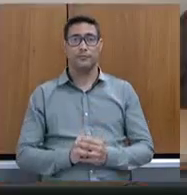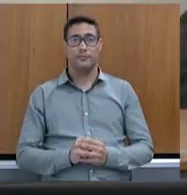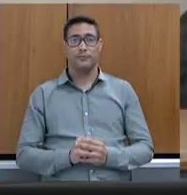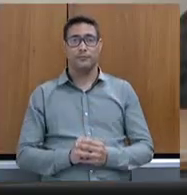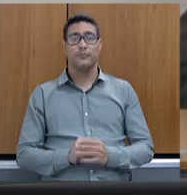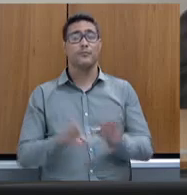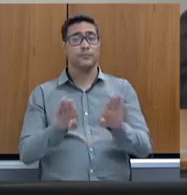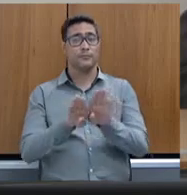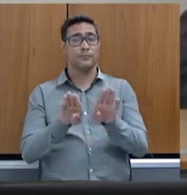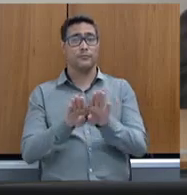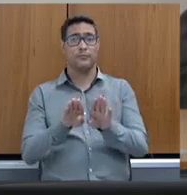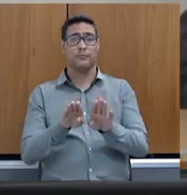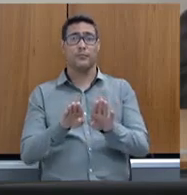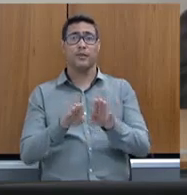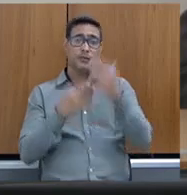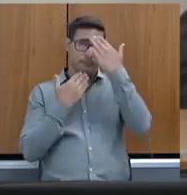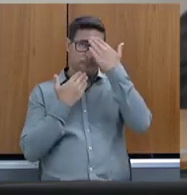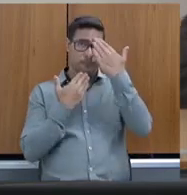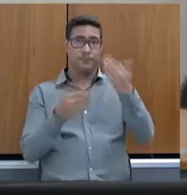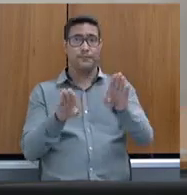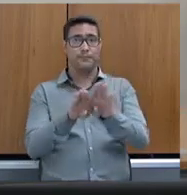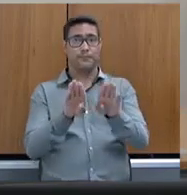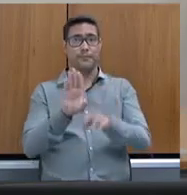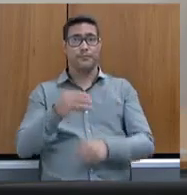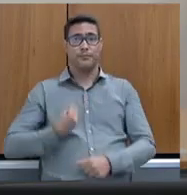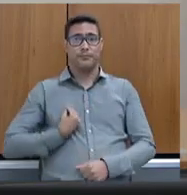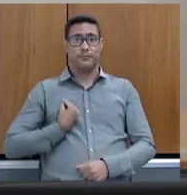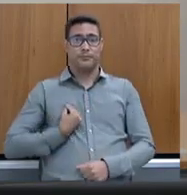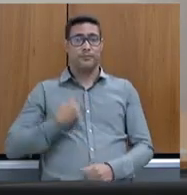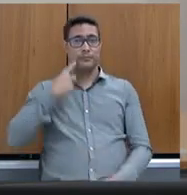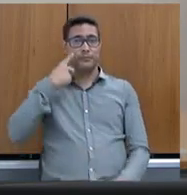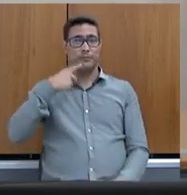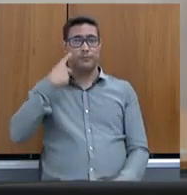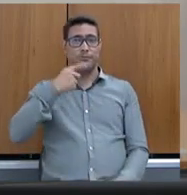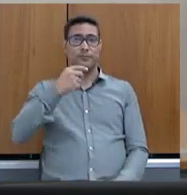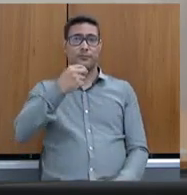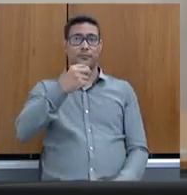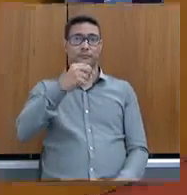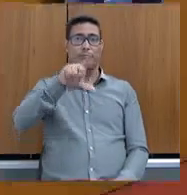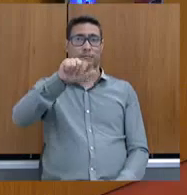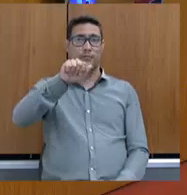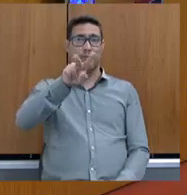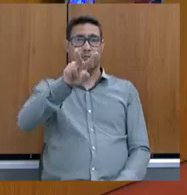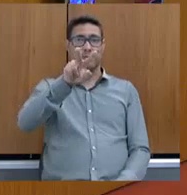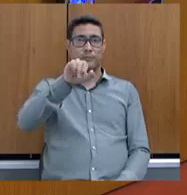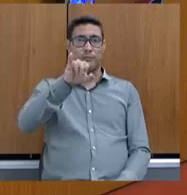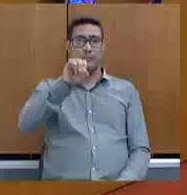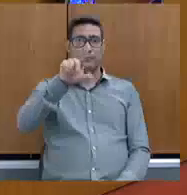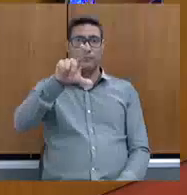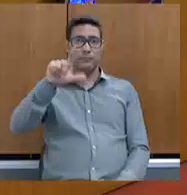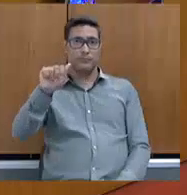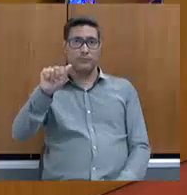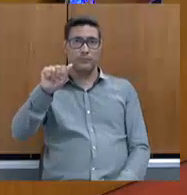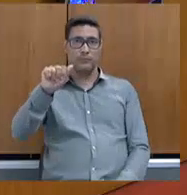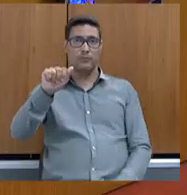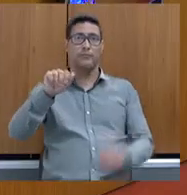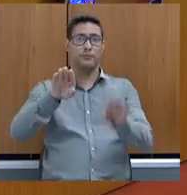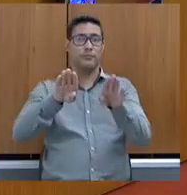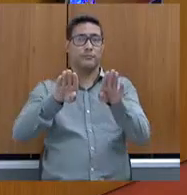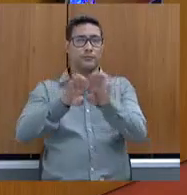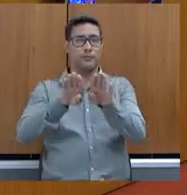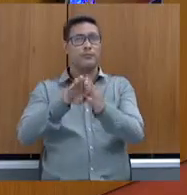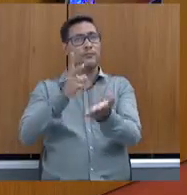registrar aqui agradecer a presença da deputada Celis laviola também sempre